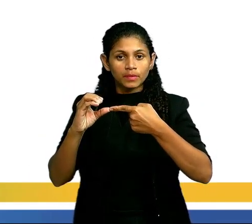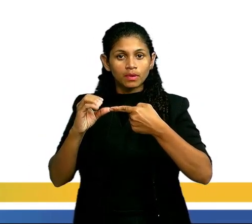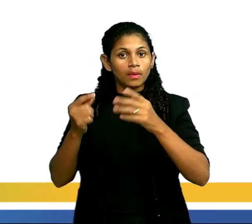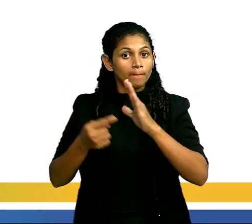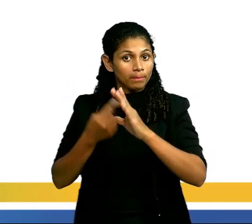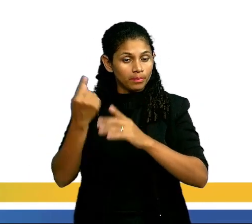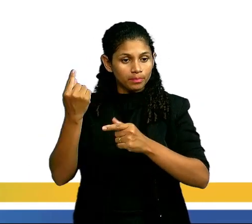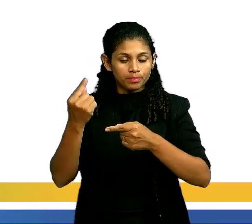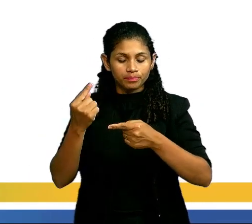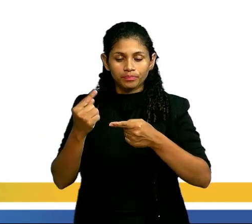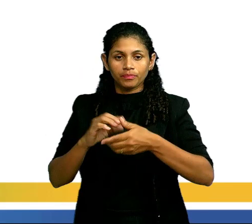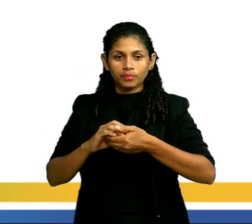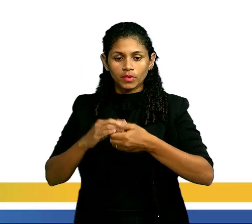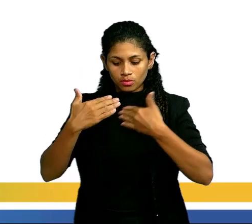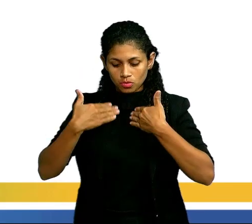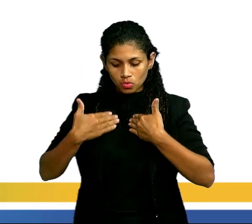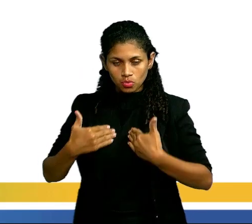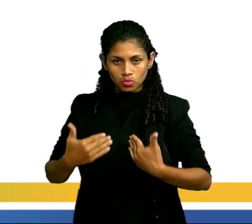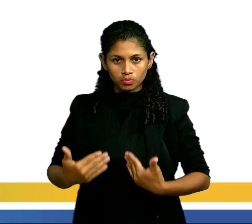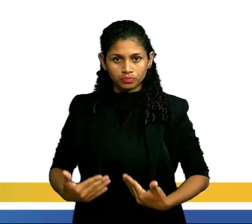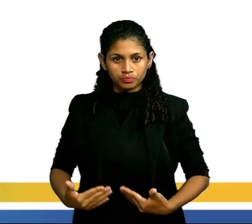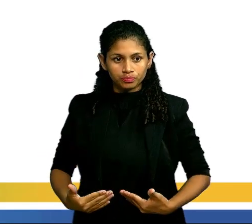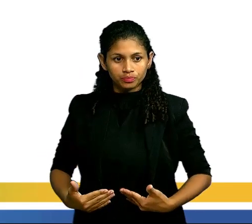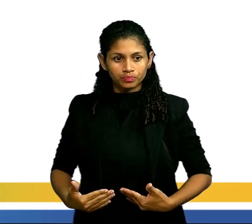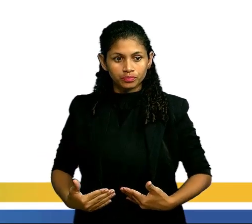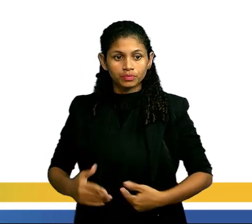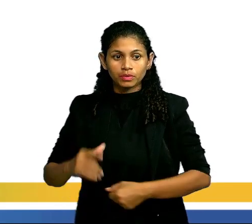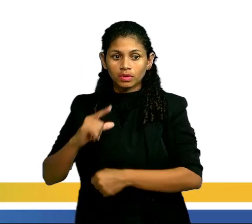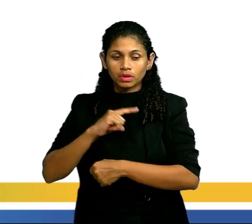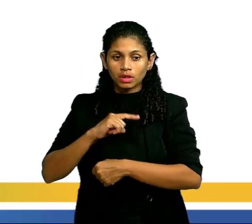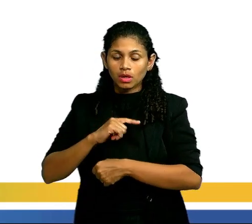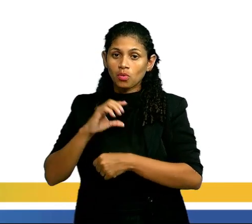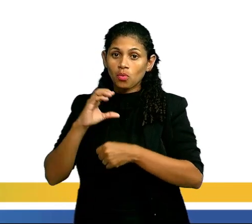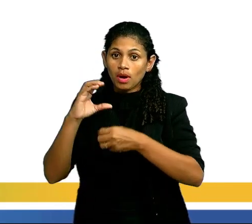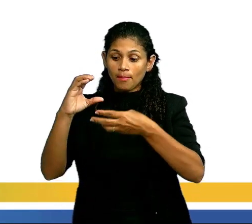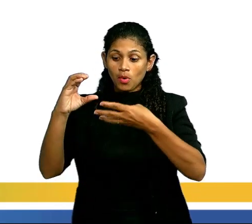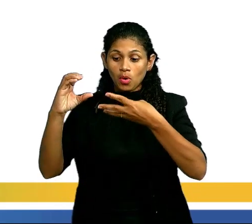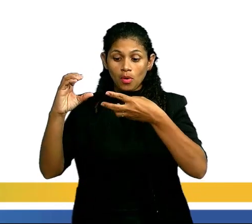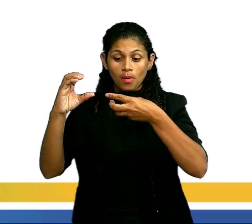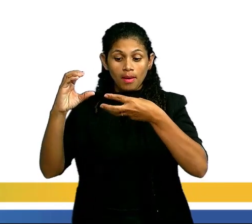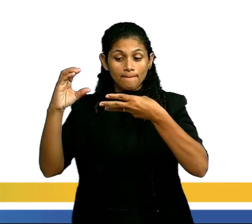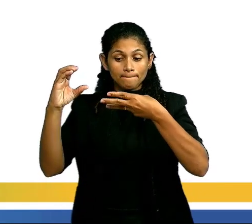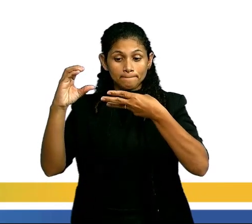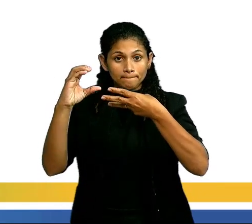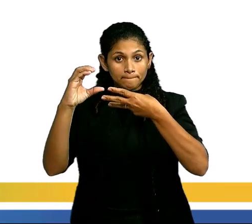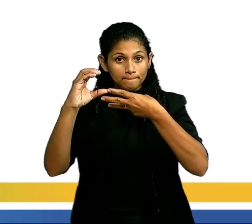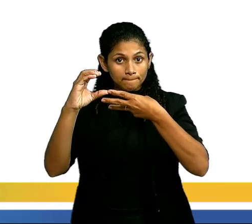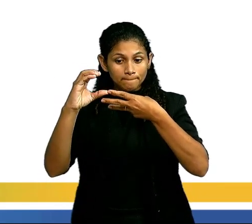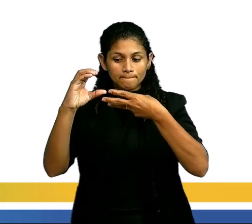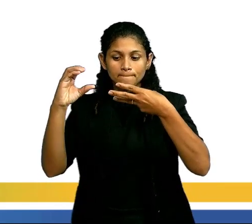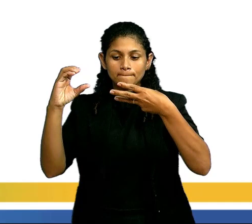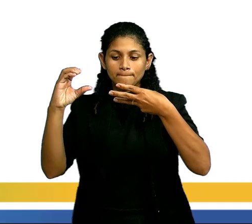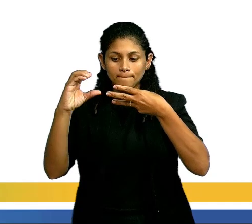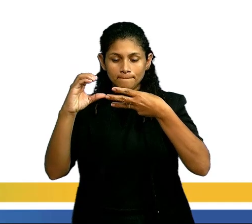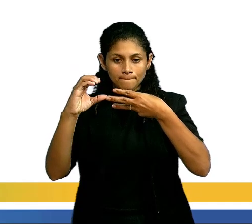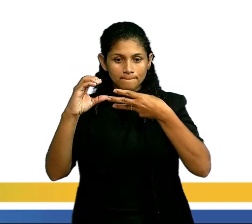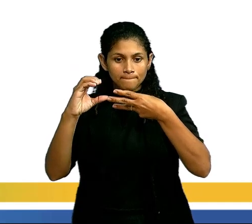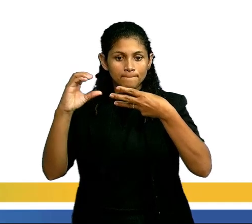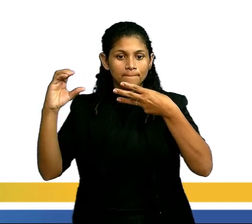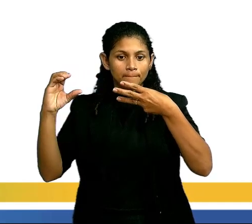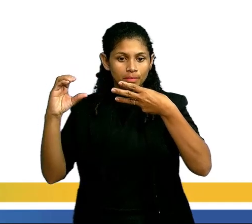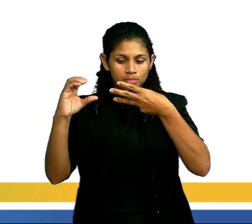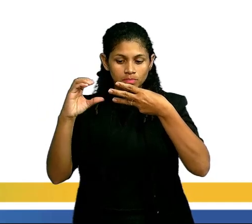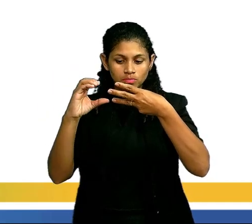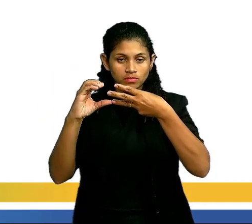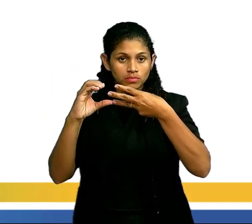primário. Já no tórax ali nós vamos ter um carbono terciário. Perceba na tela, ele é terciário. Ele está se ligando a 3 outros